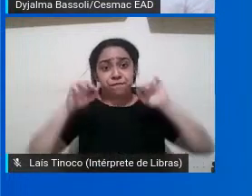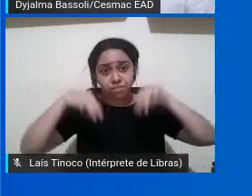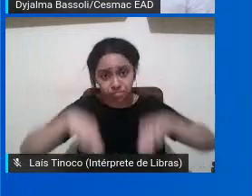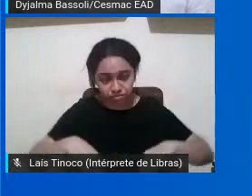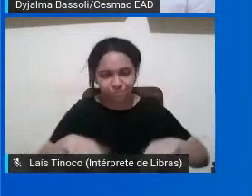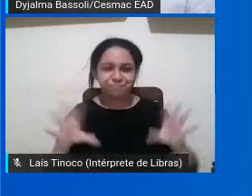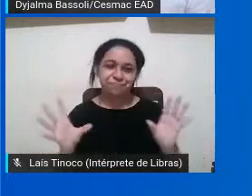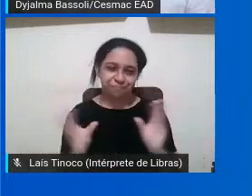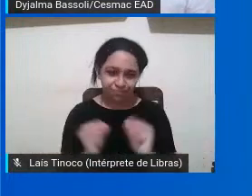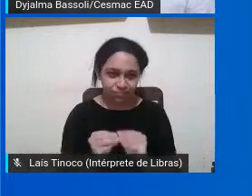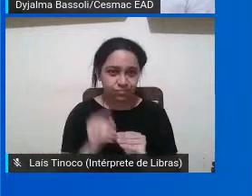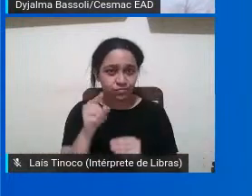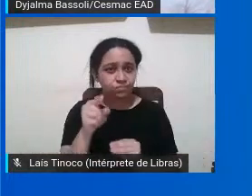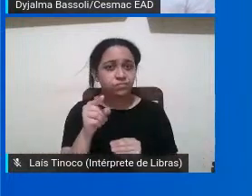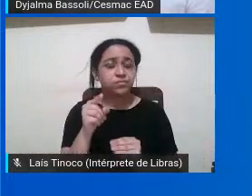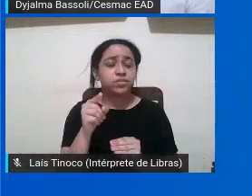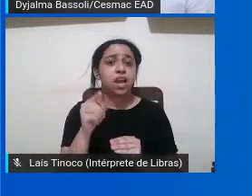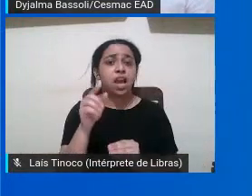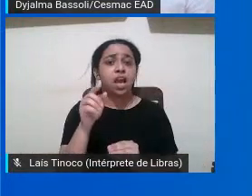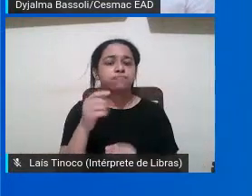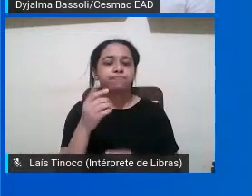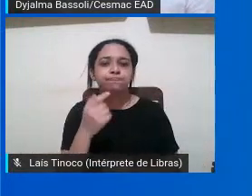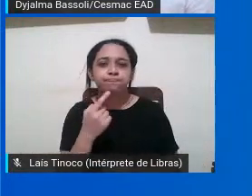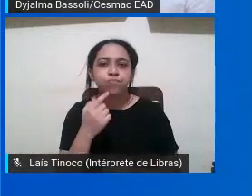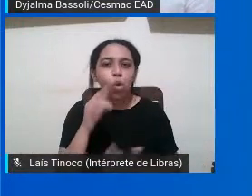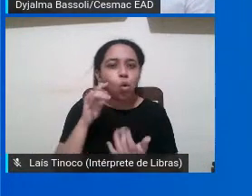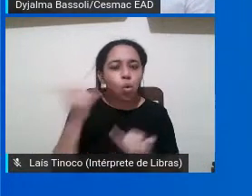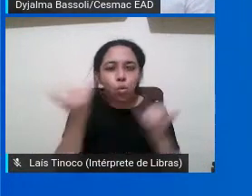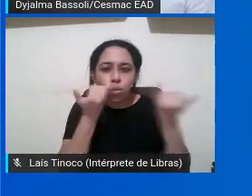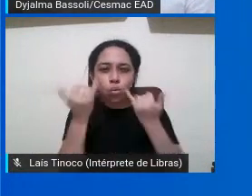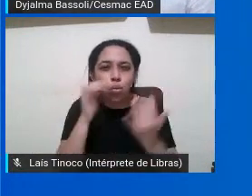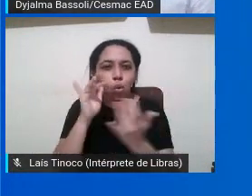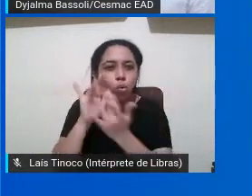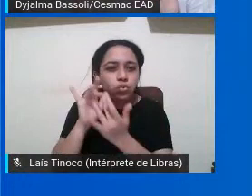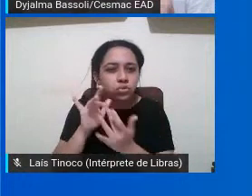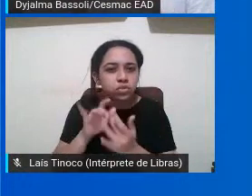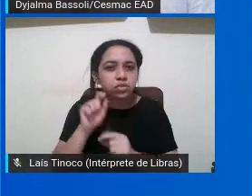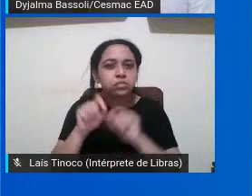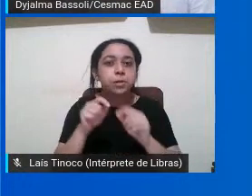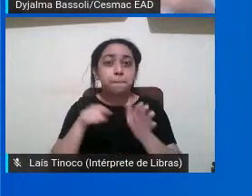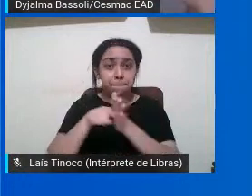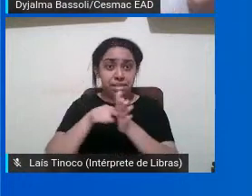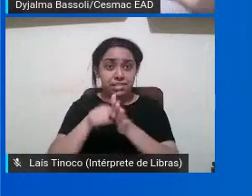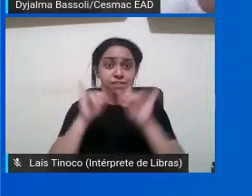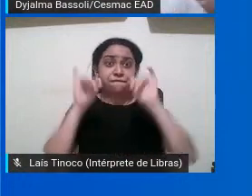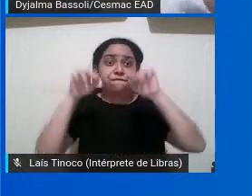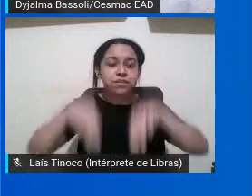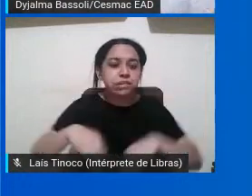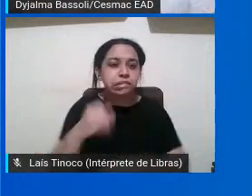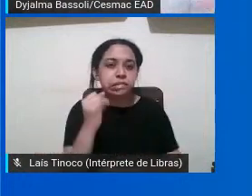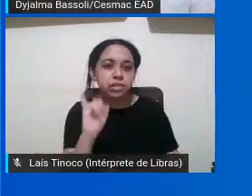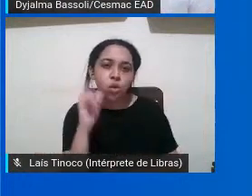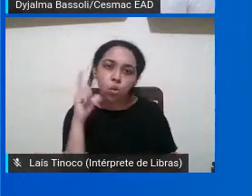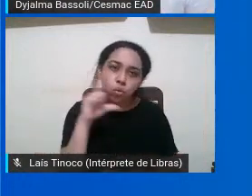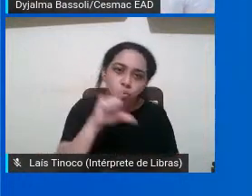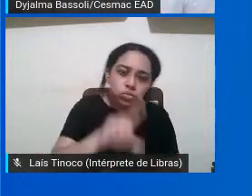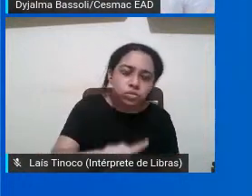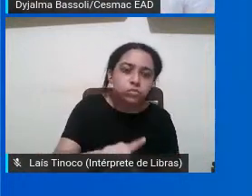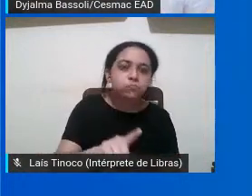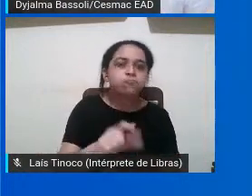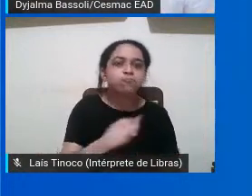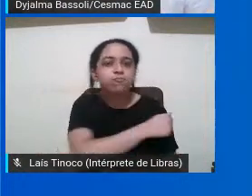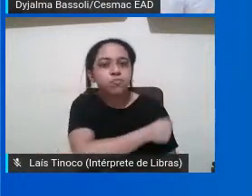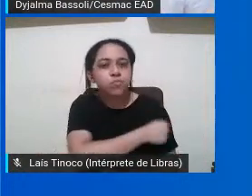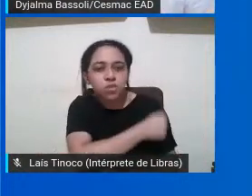ambientação com uma pesquisa para entender se a gente Conseguiu alcançar tangenciar minimamente esse